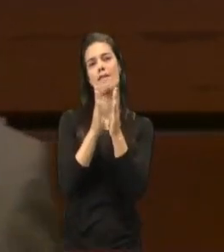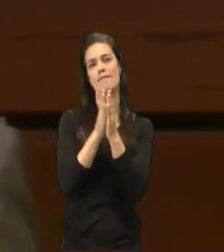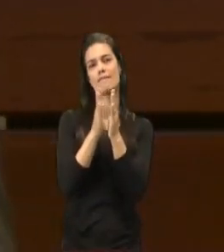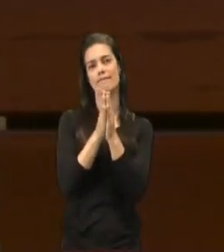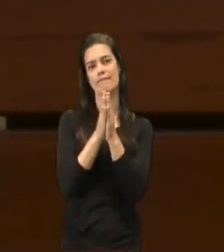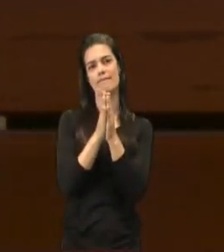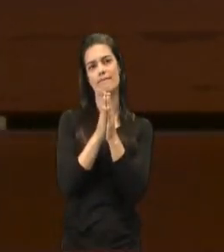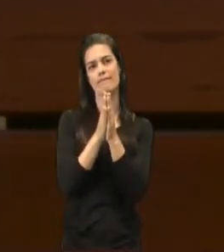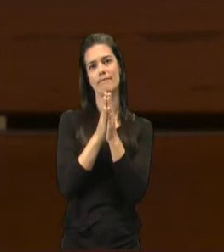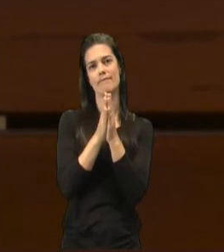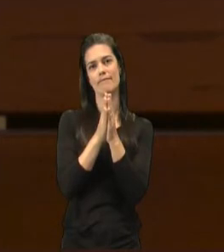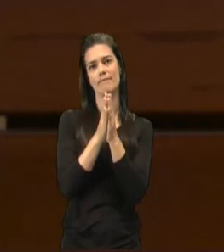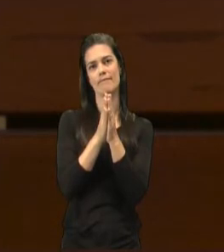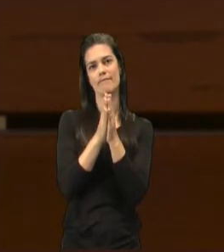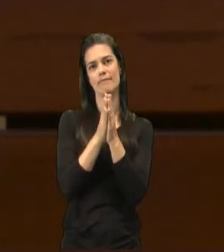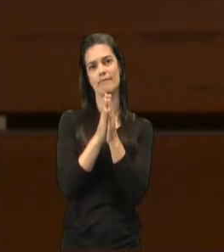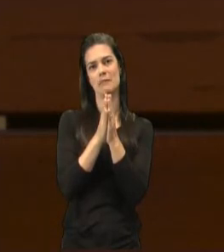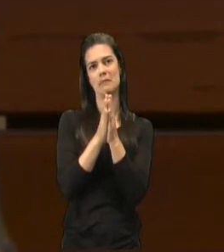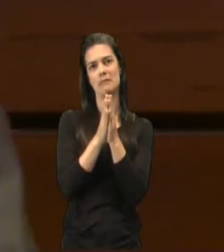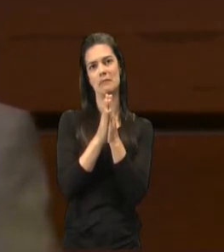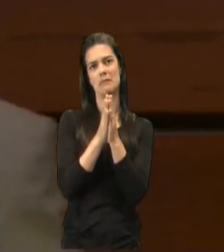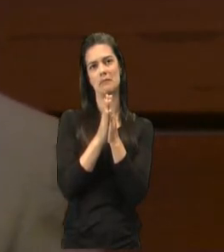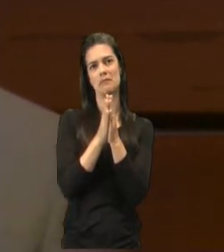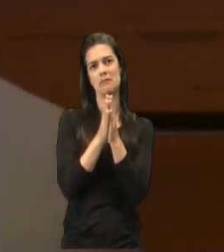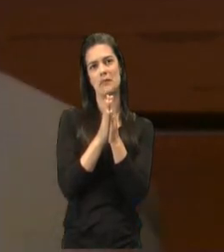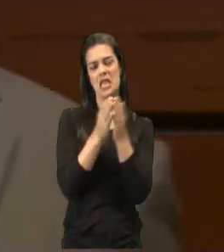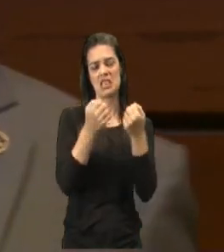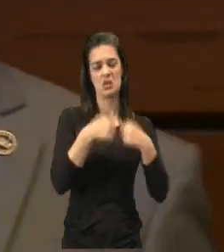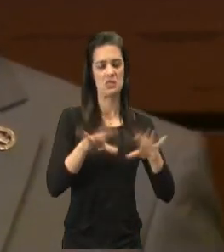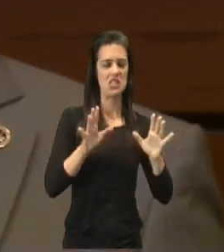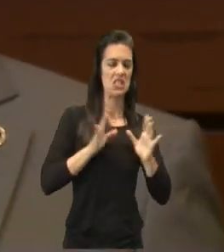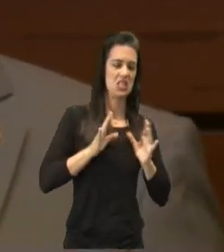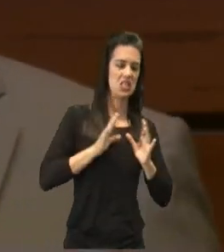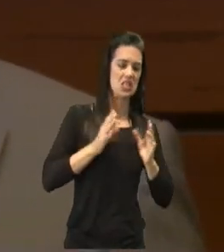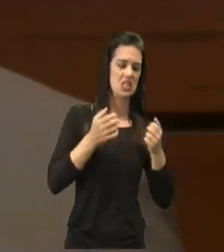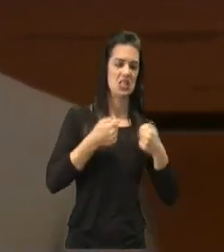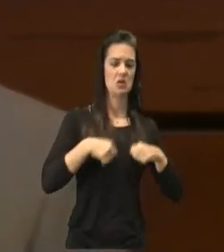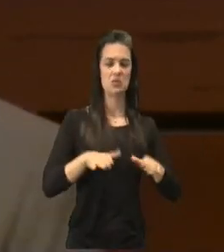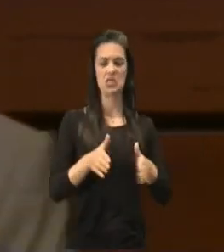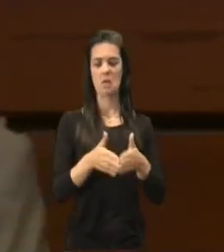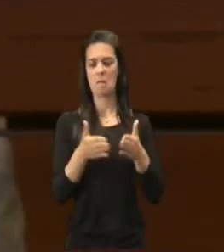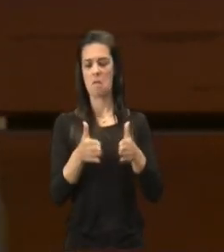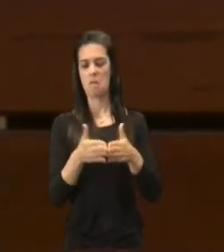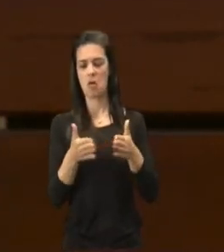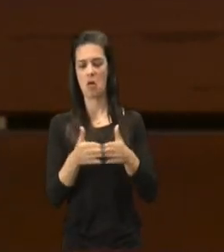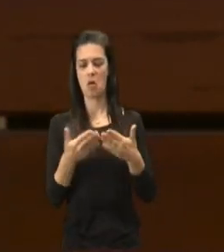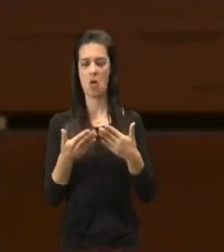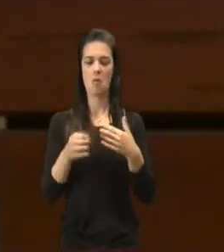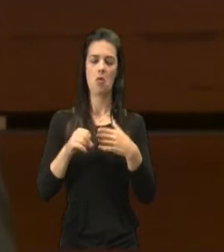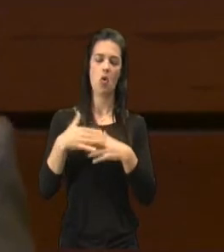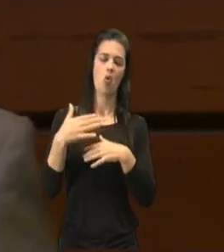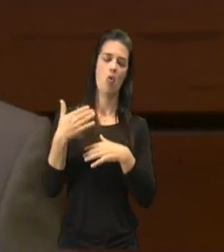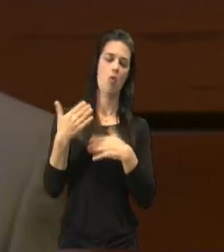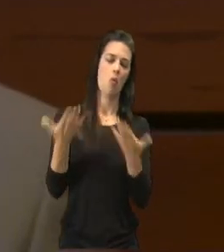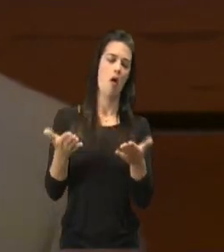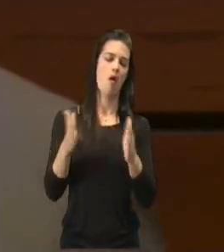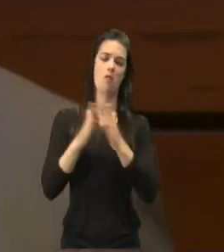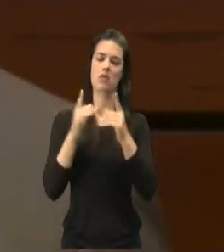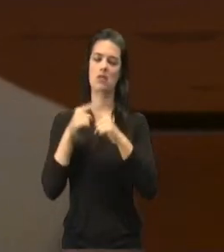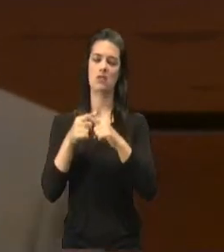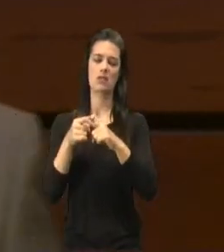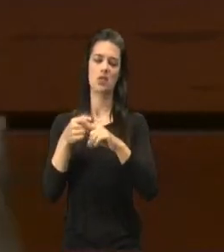Não depende da nossa classe econômica, não depende do nosso credo, não depende de que igreja você